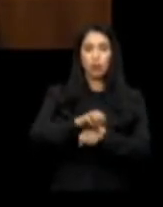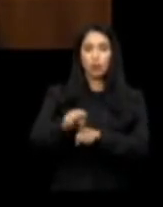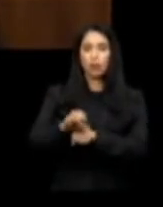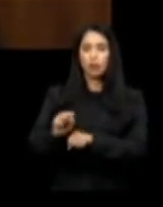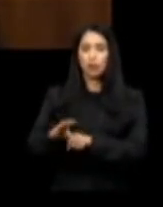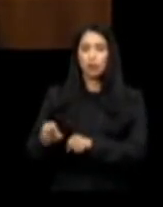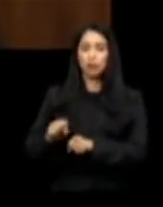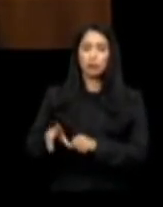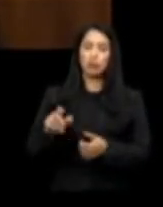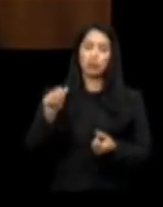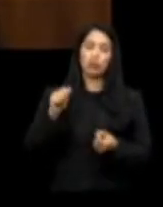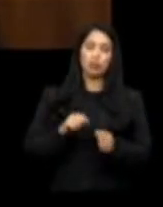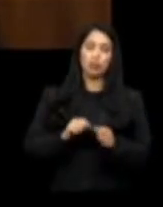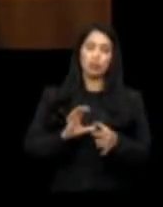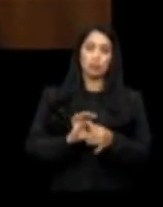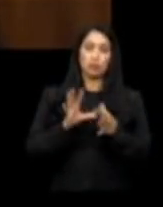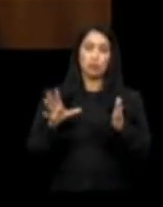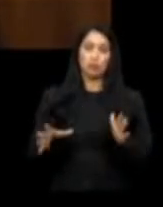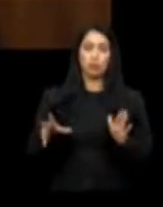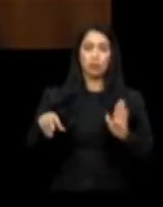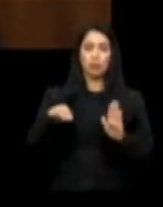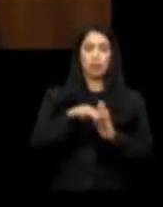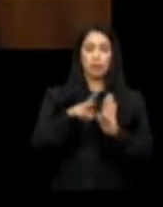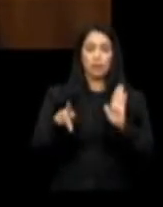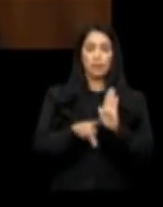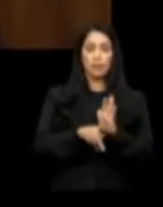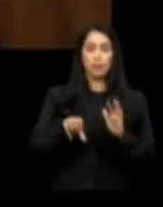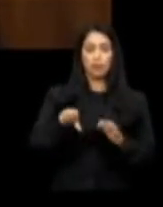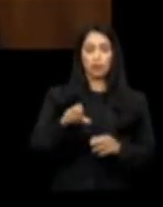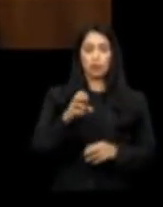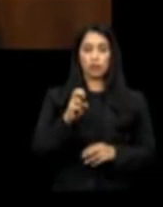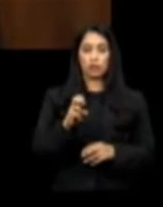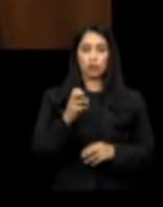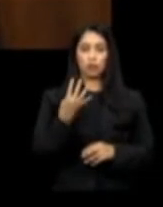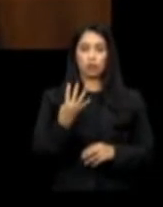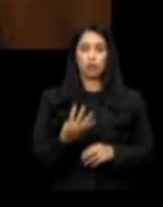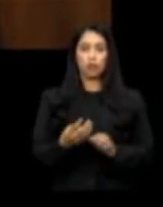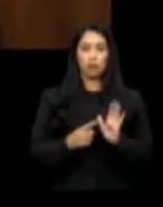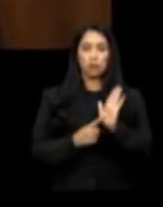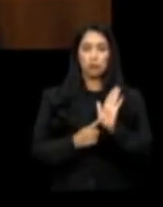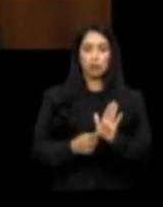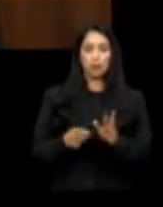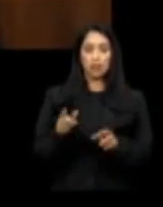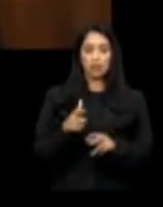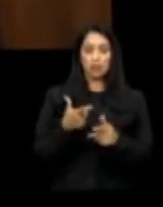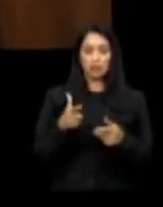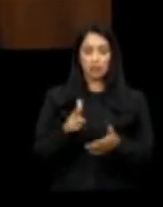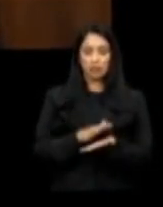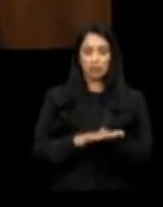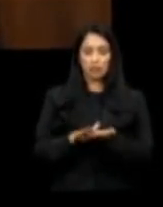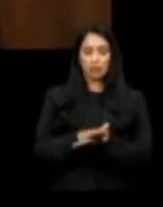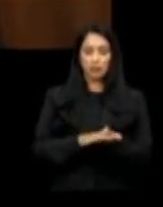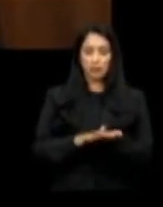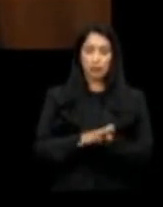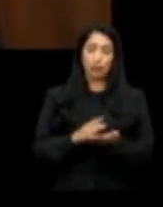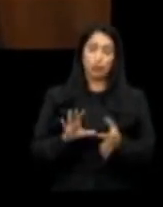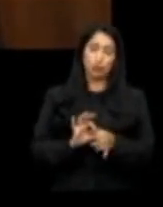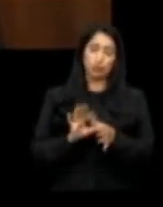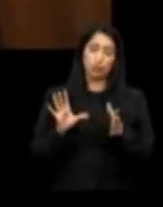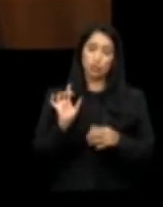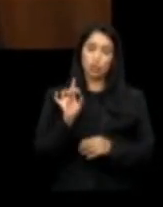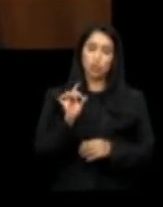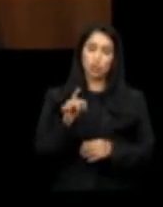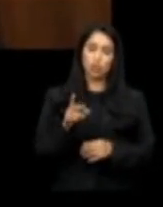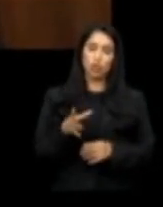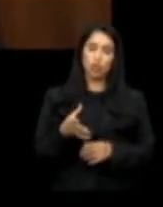pela MP 954 não envolveria dados sensíveis, já que o artigo 2º da norma autorizaria a transferência apenas